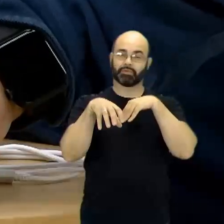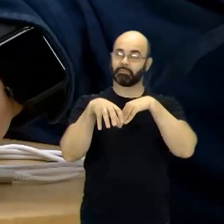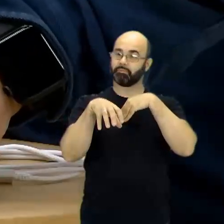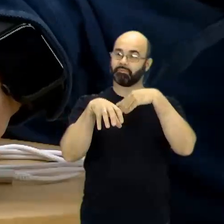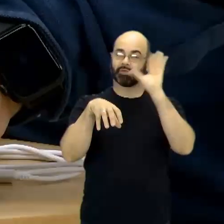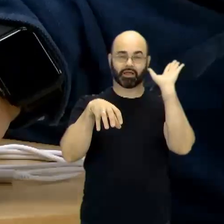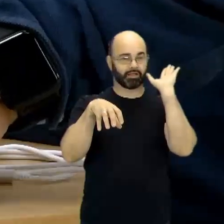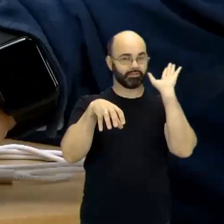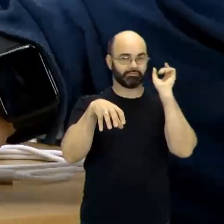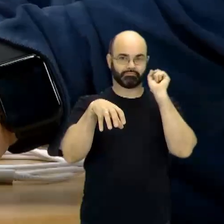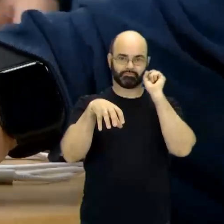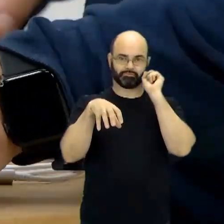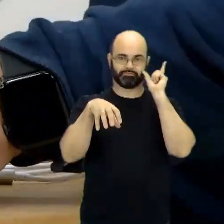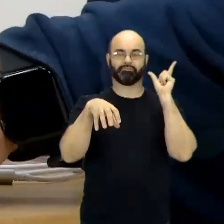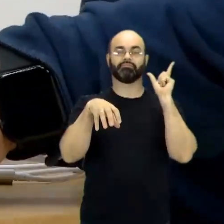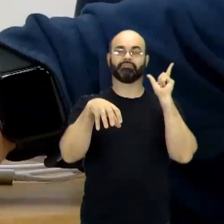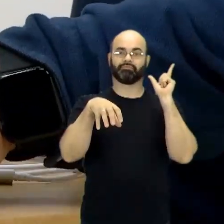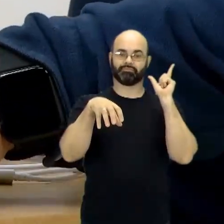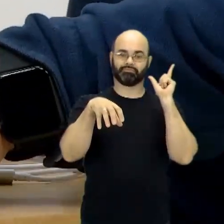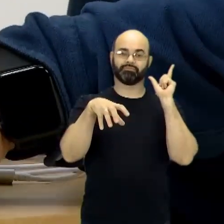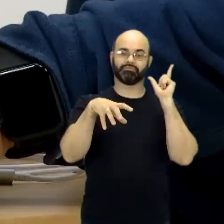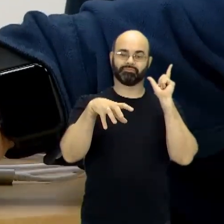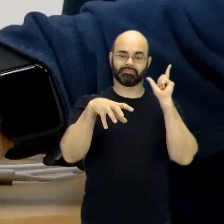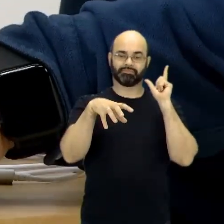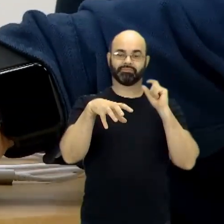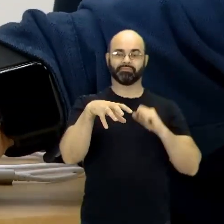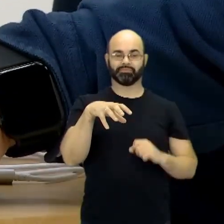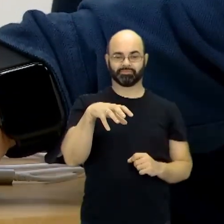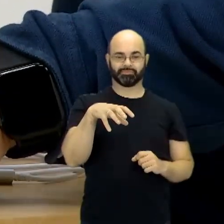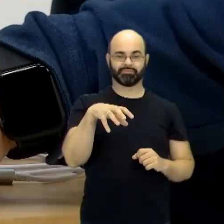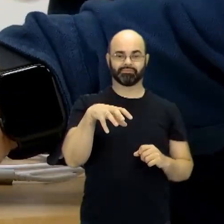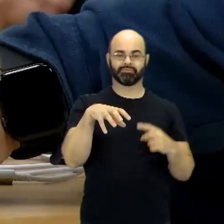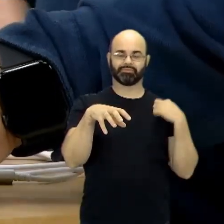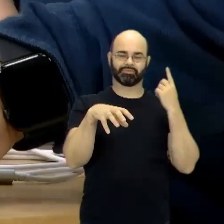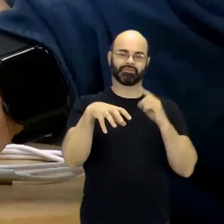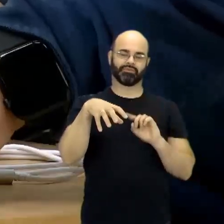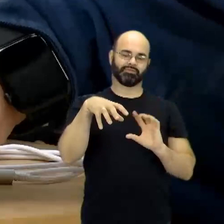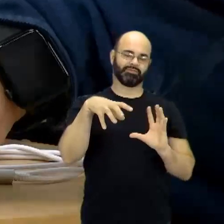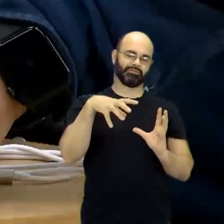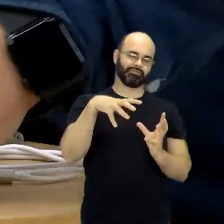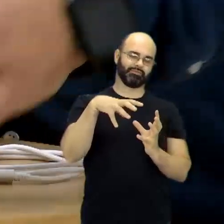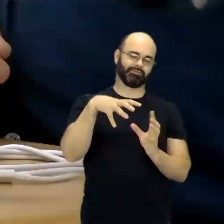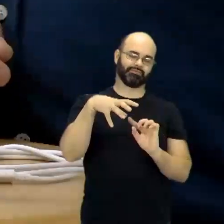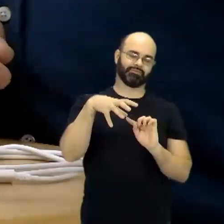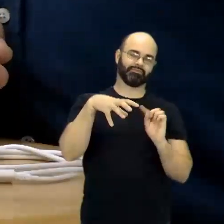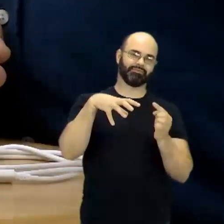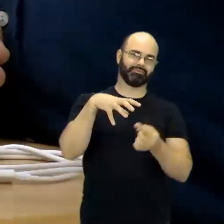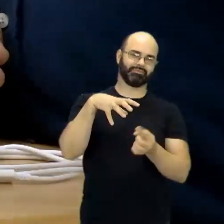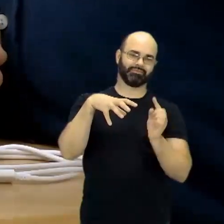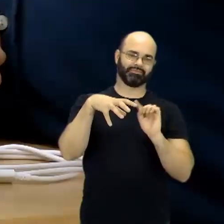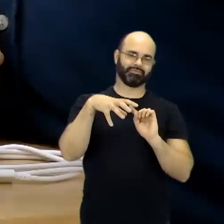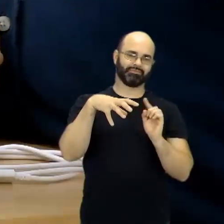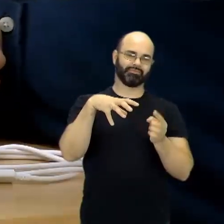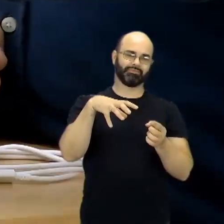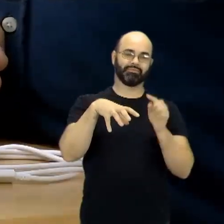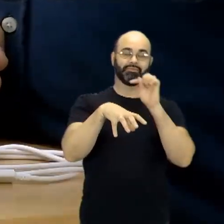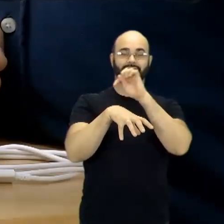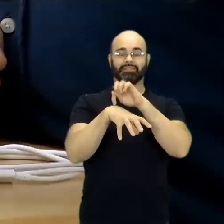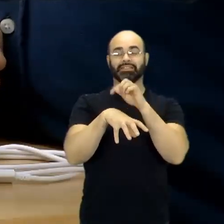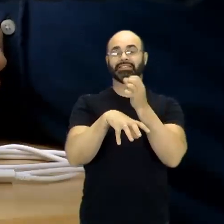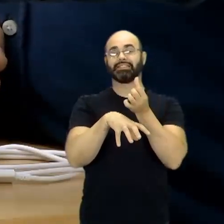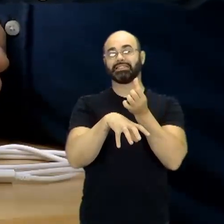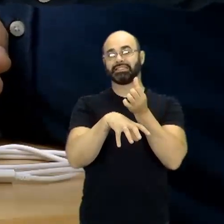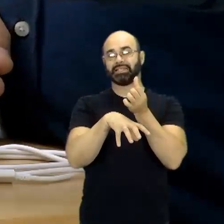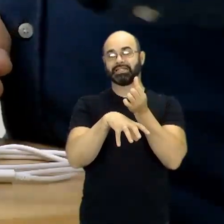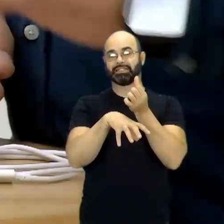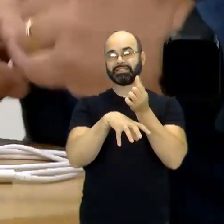assustadora para nós aqui seres equatorianos né que vivem no Equador aqui um dia dura seis meses